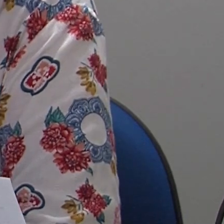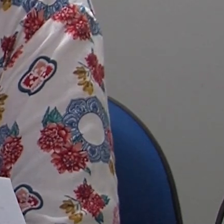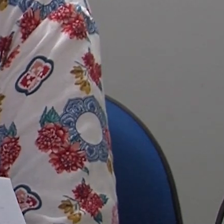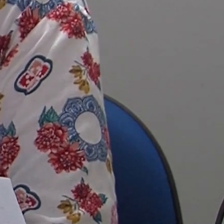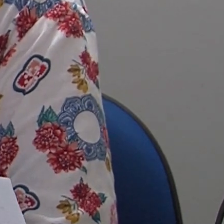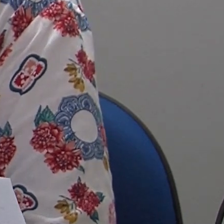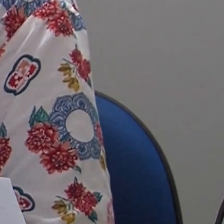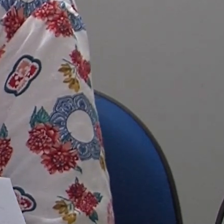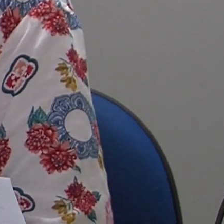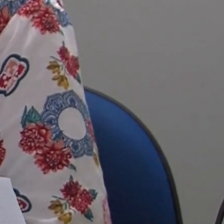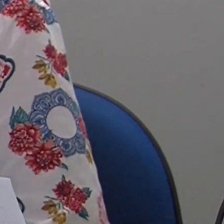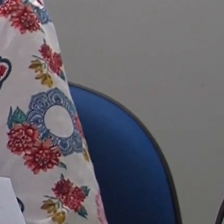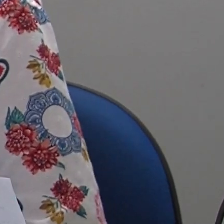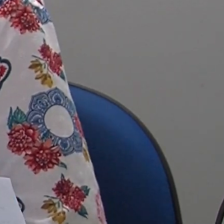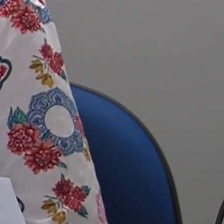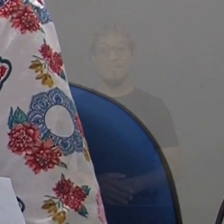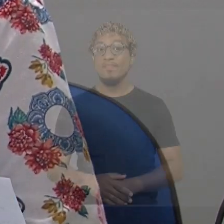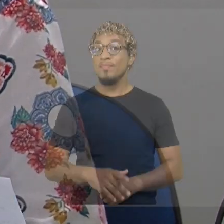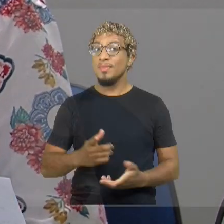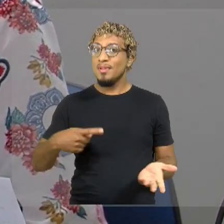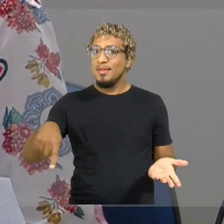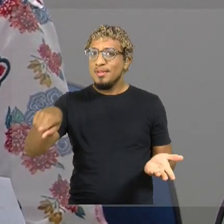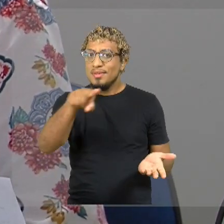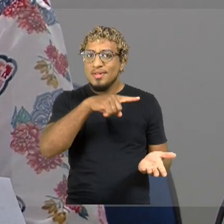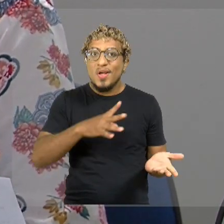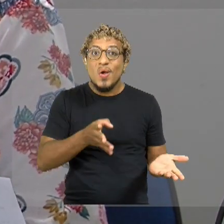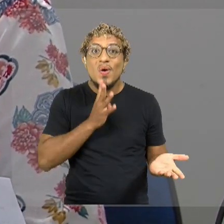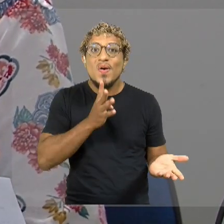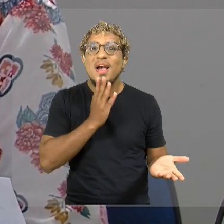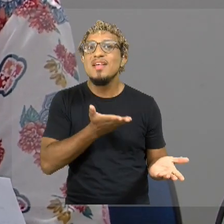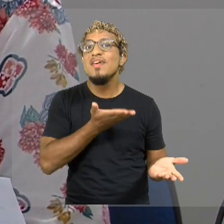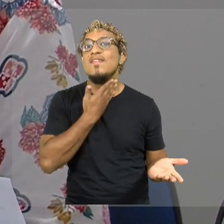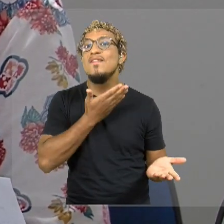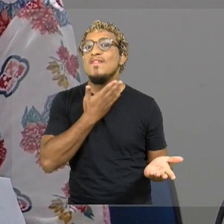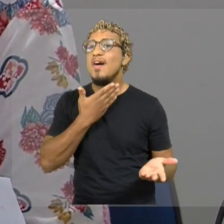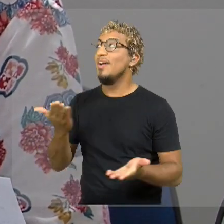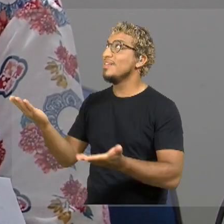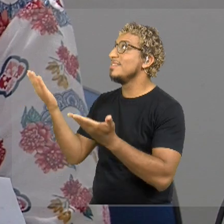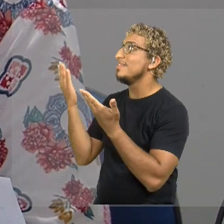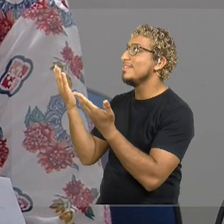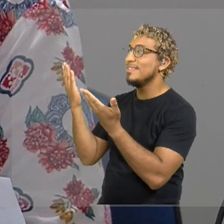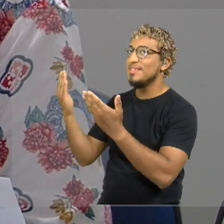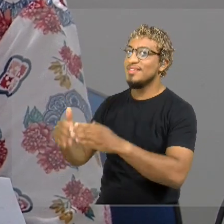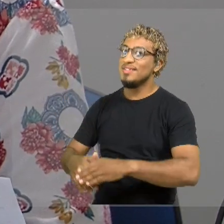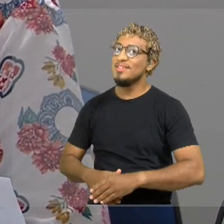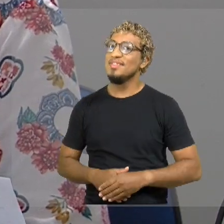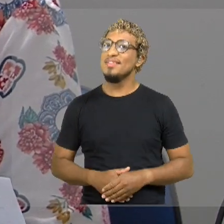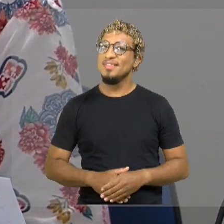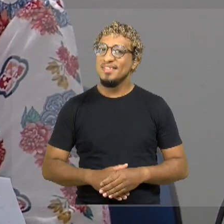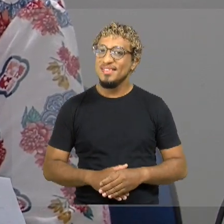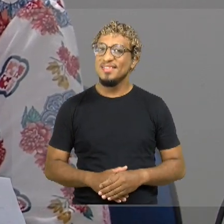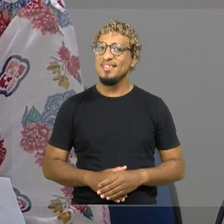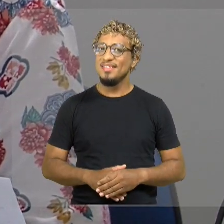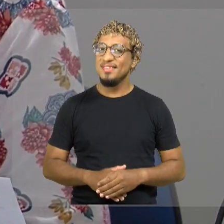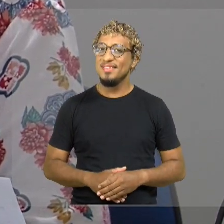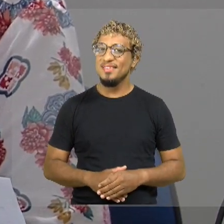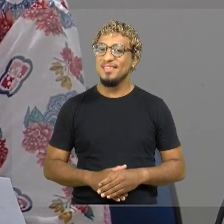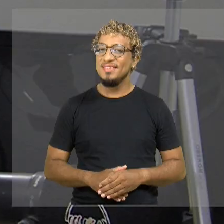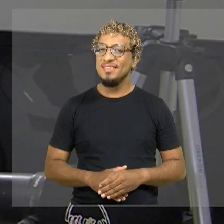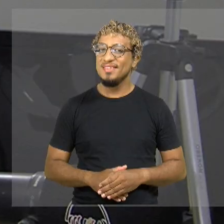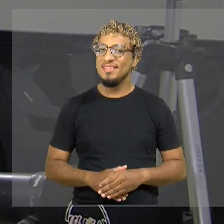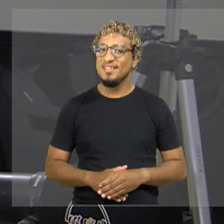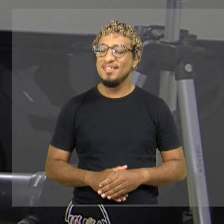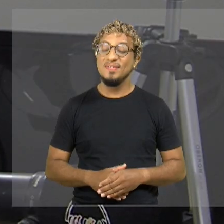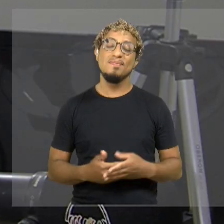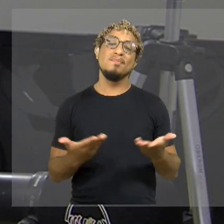aqui. Tô chegando, gente. Fico até... Todo mundo conhece essa voz. Fazendo companhia, aniversário da Rádio Universidade. Fique com a